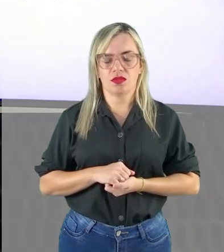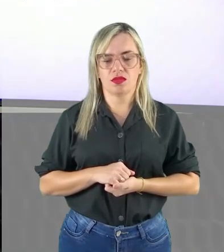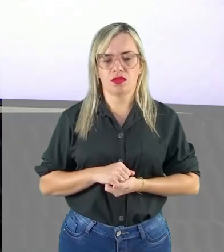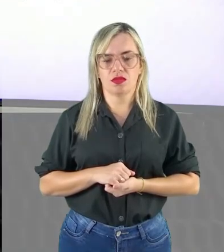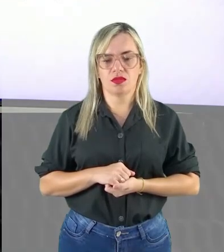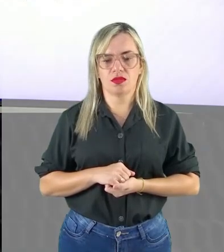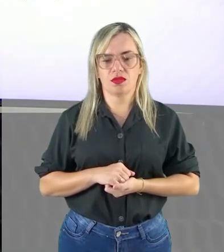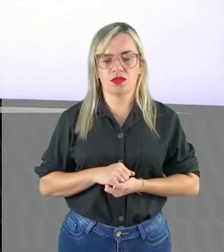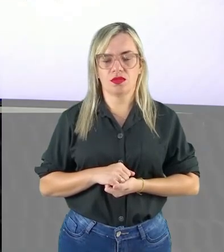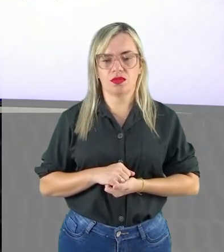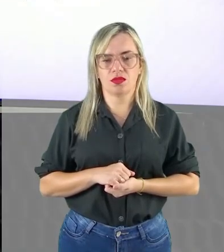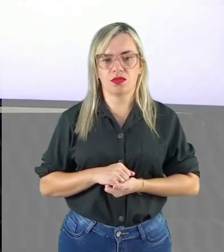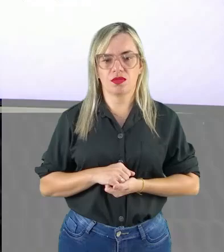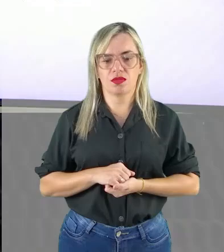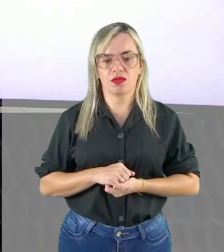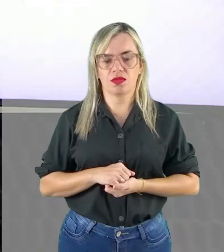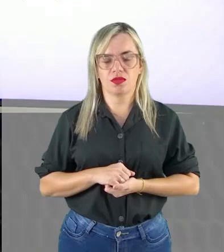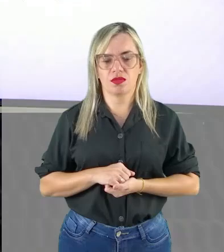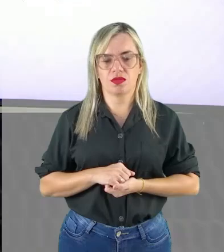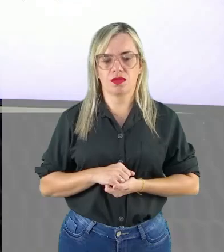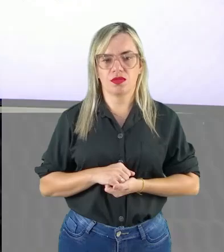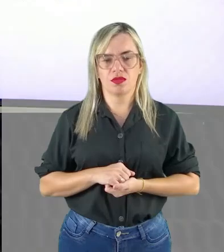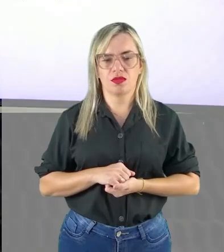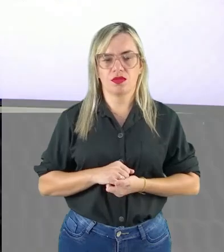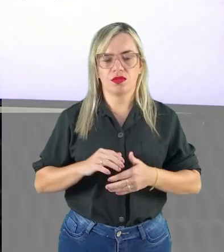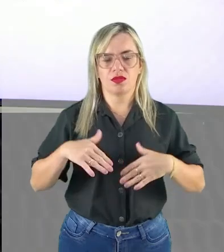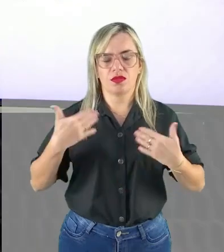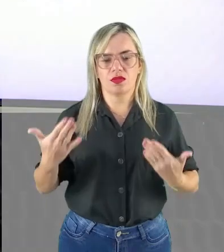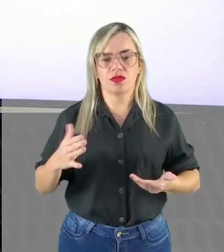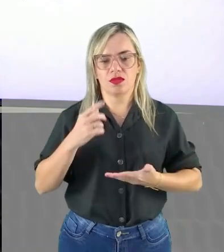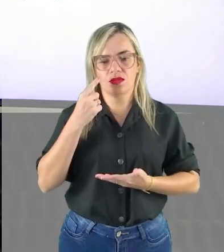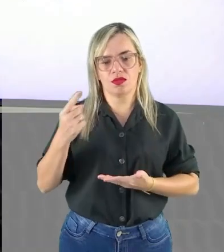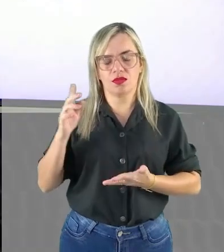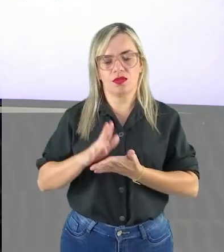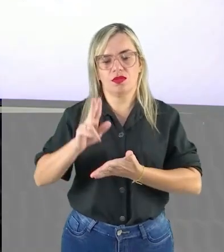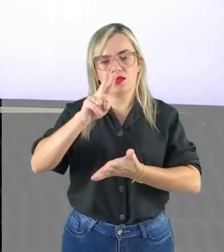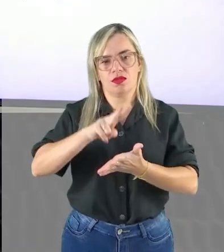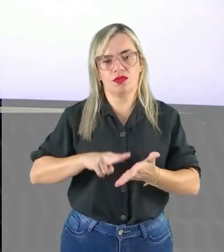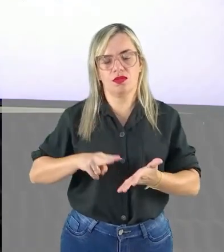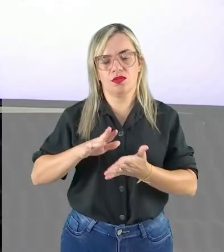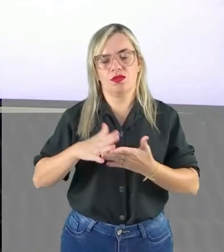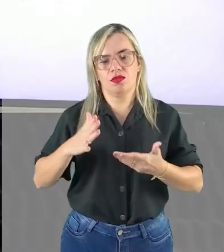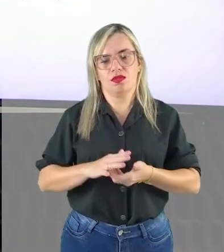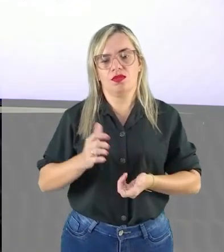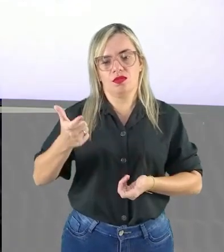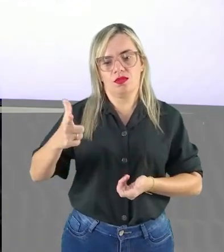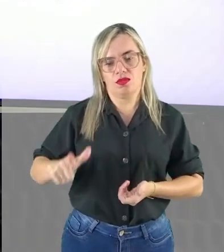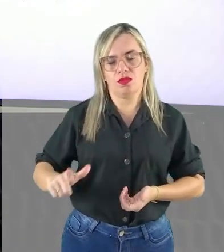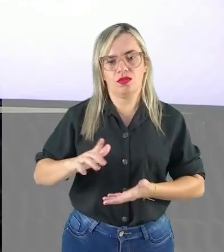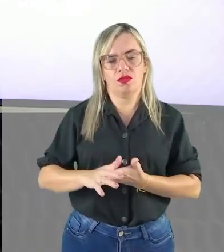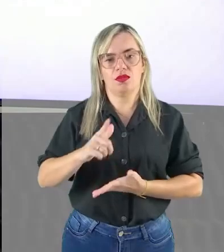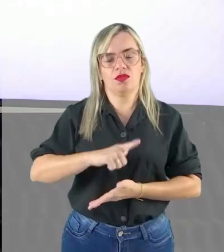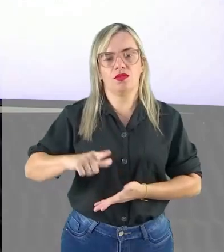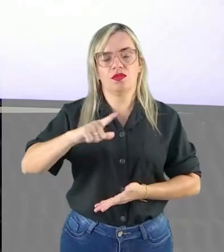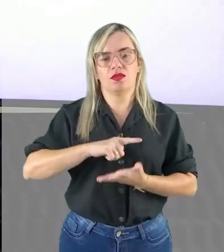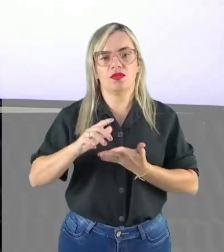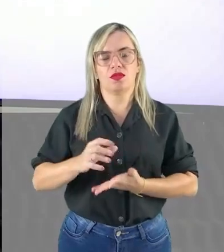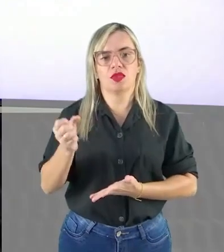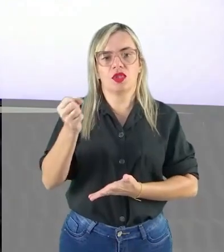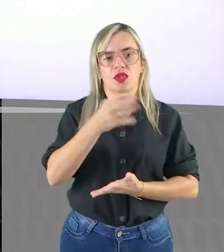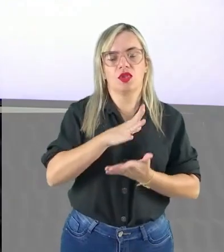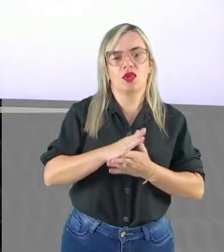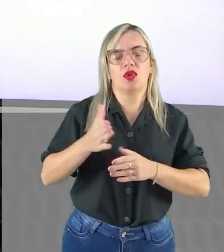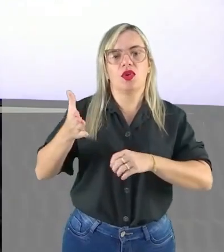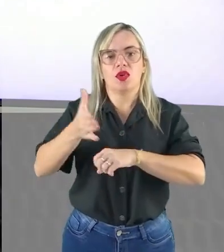El pequeno hermano não sabe quase todo. Ou seja, bora ler aqui. Eu repetirei, né? Tem uma nova notificação.